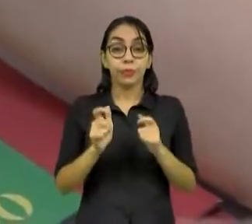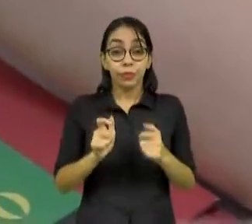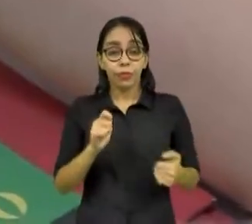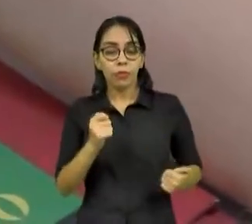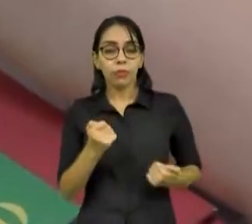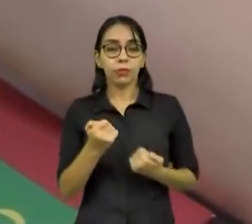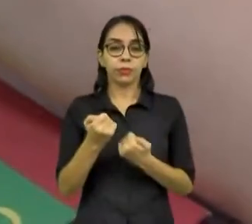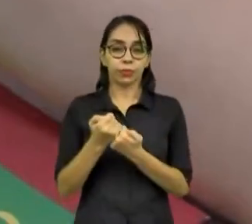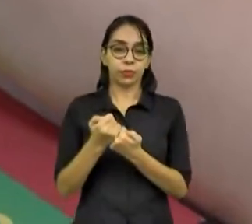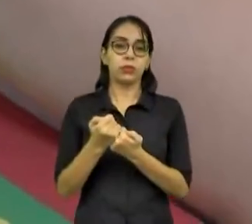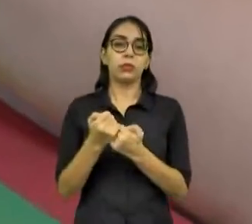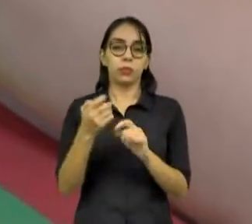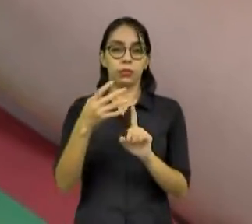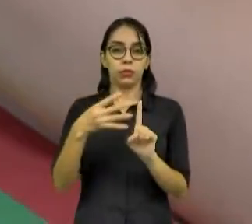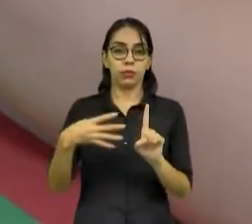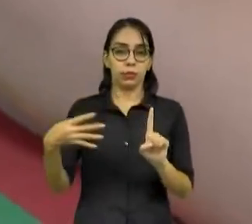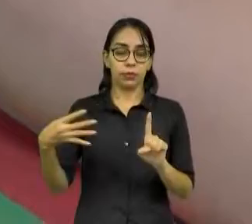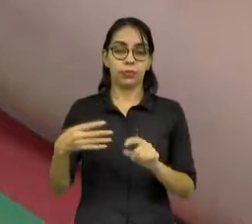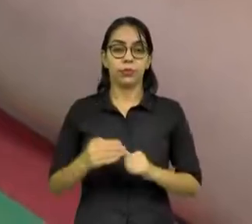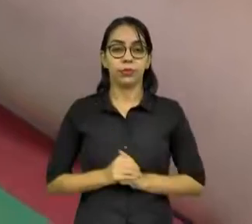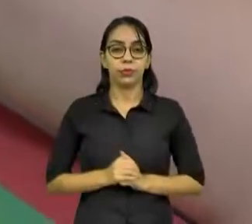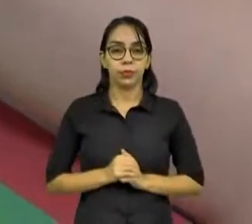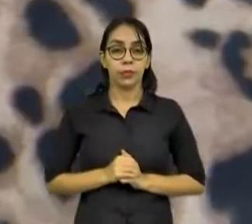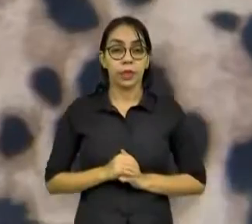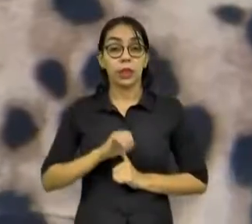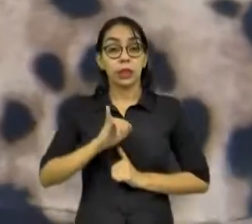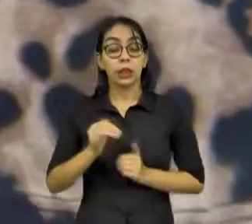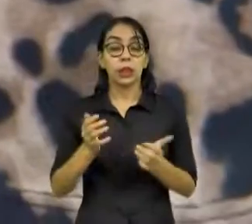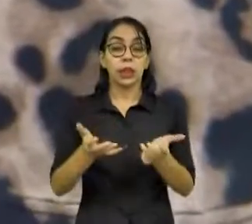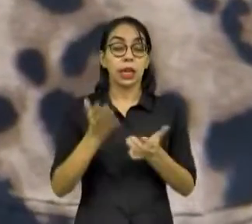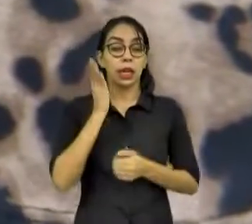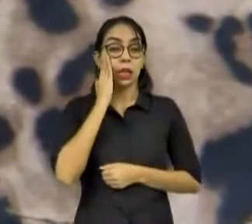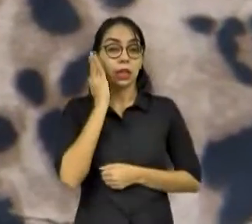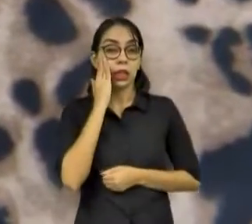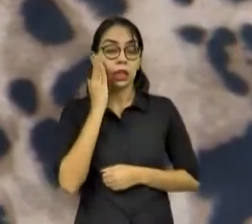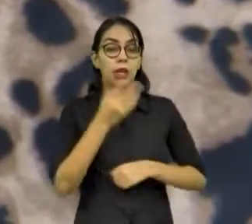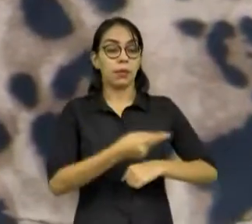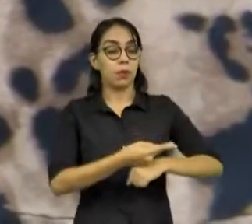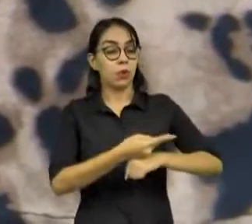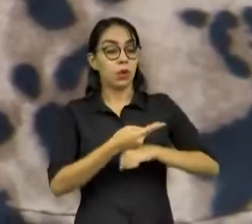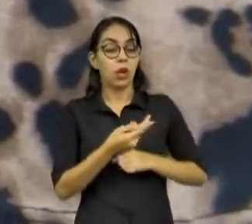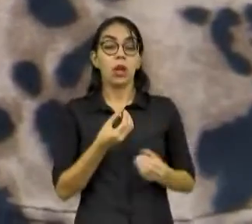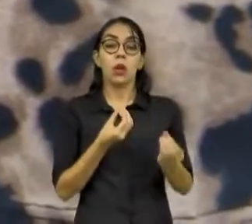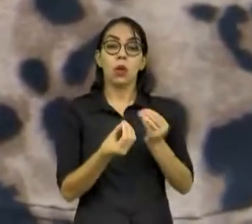comunidade LGBT+. Que busca orientações tanto para retificar nome e